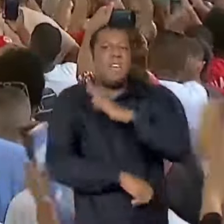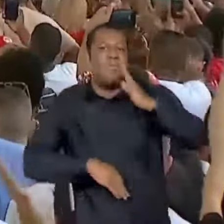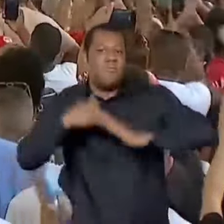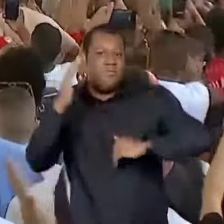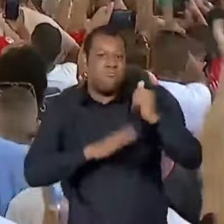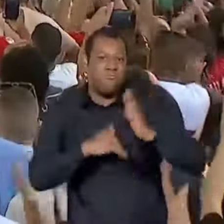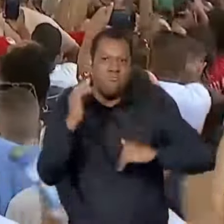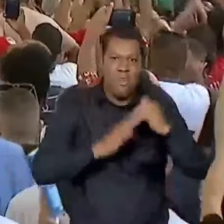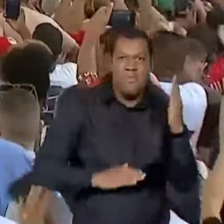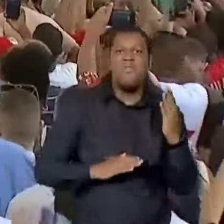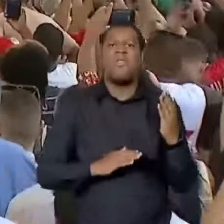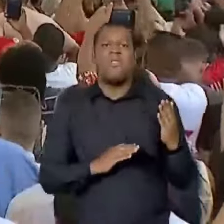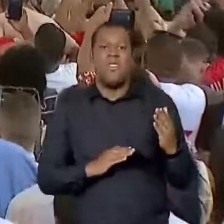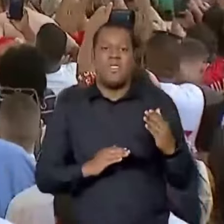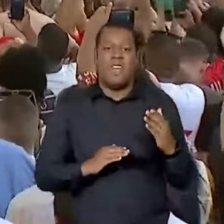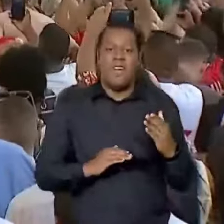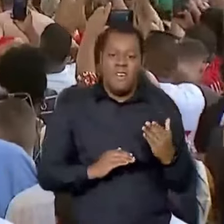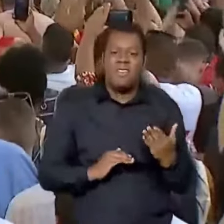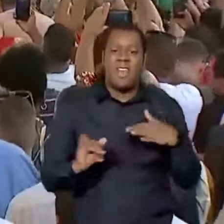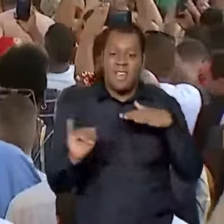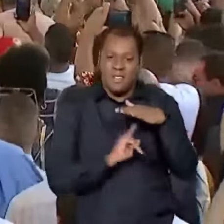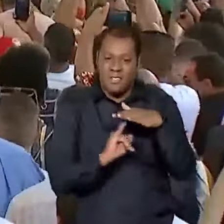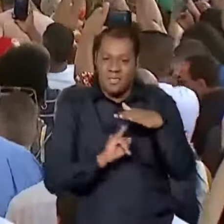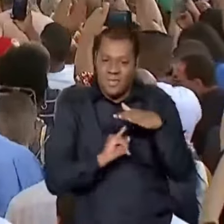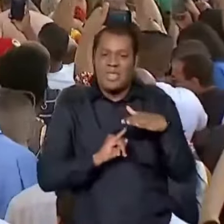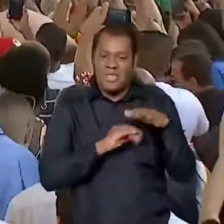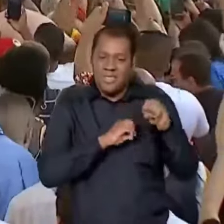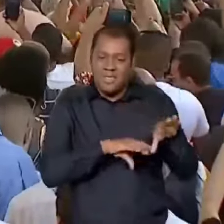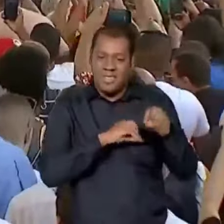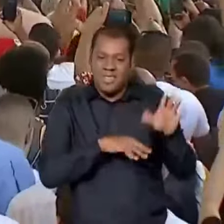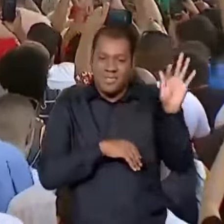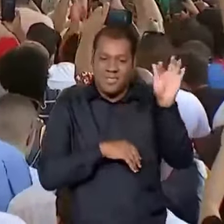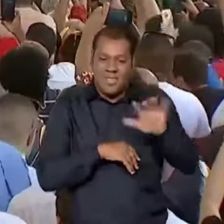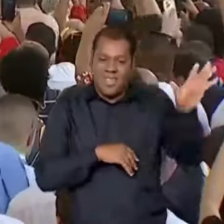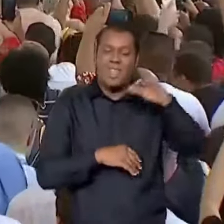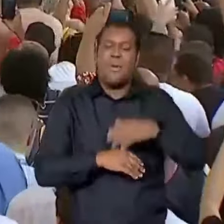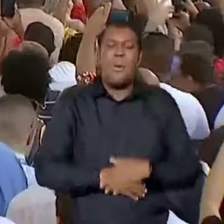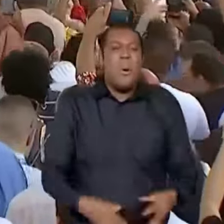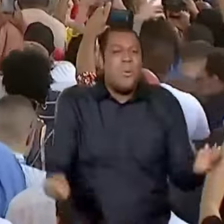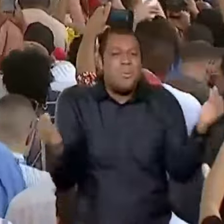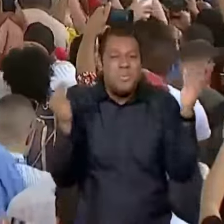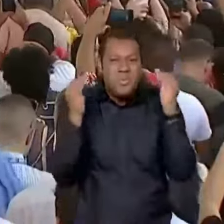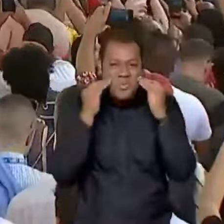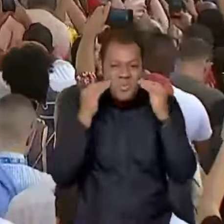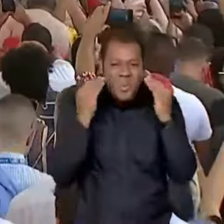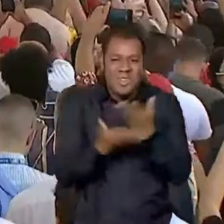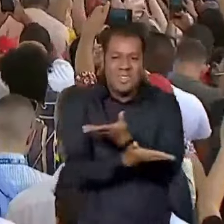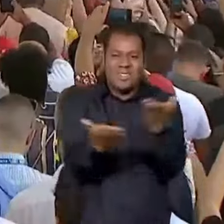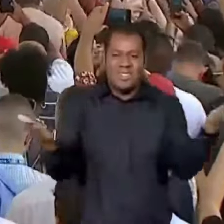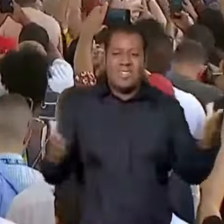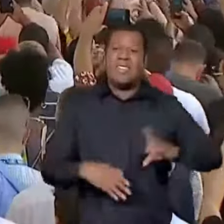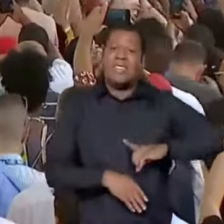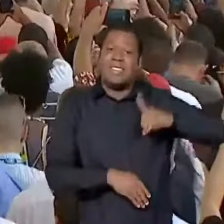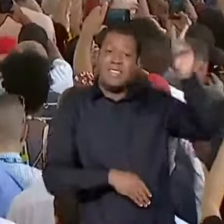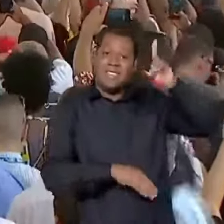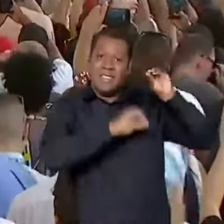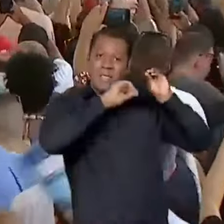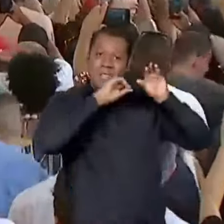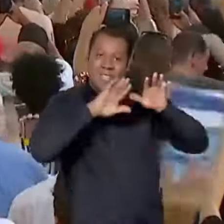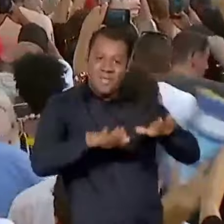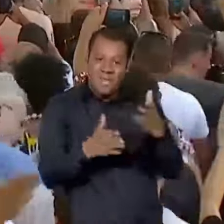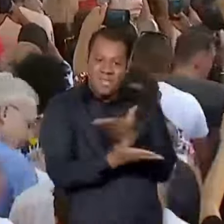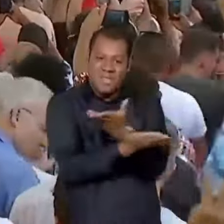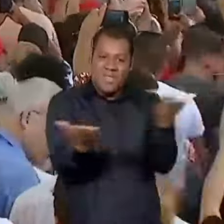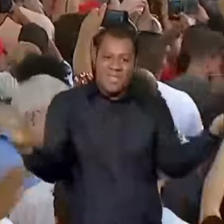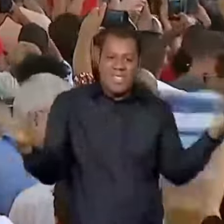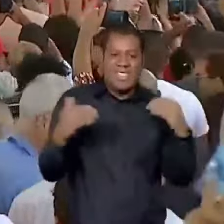de primeira qualidade nesse país. Por isso, gente, um beijo no coração. Que Deus abençoe